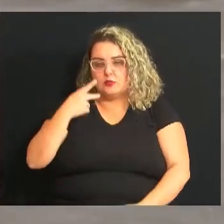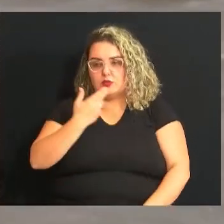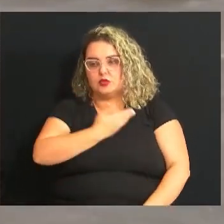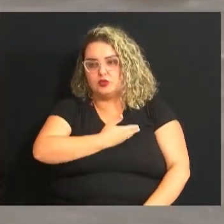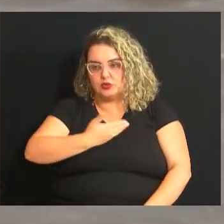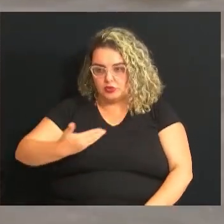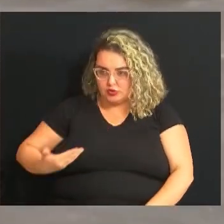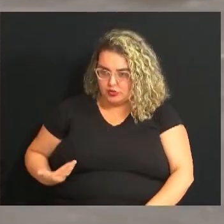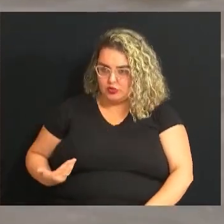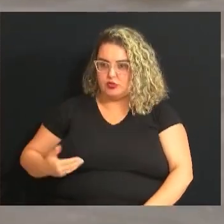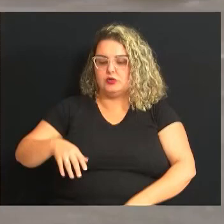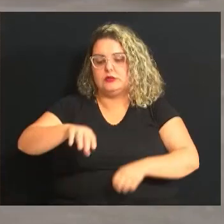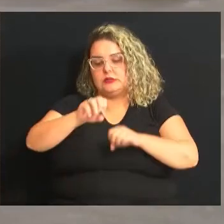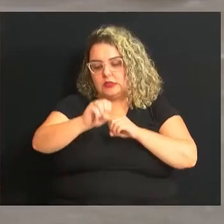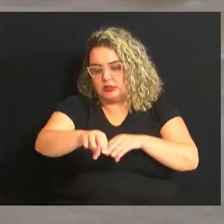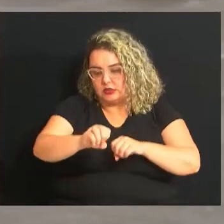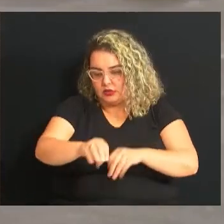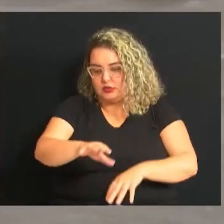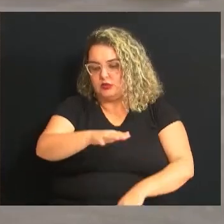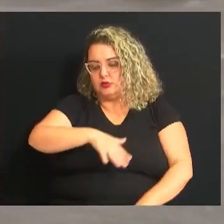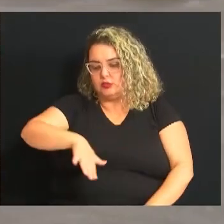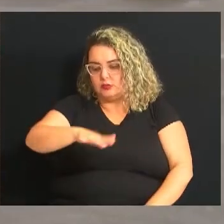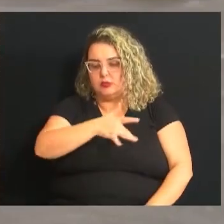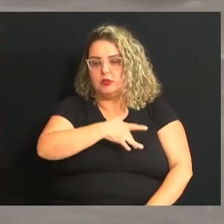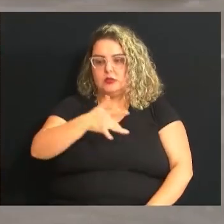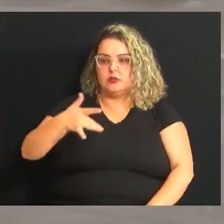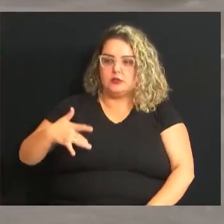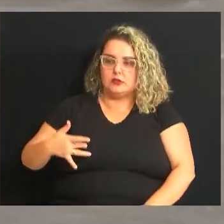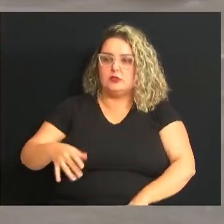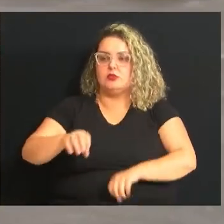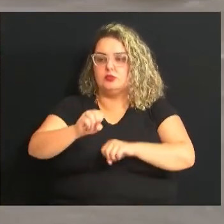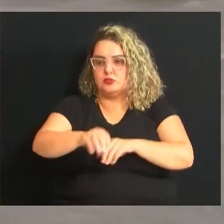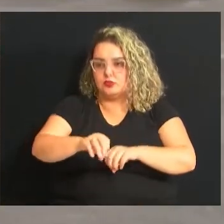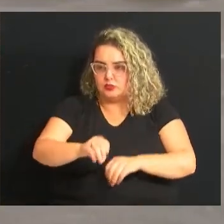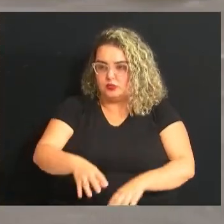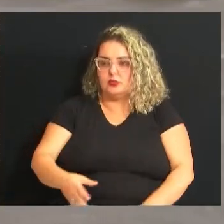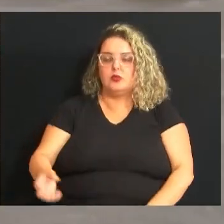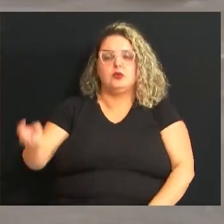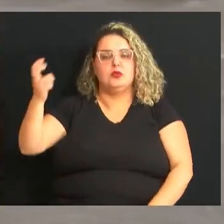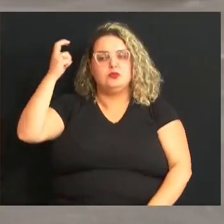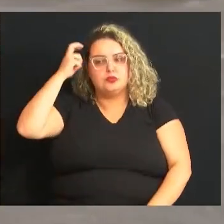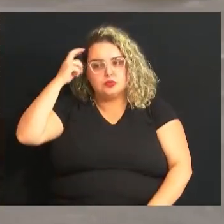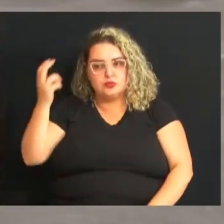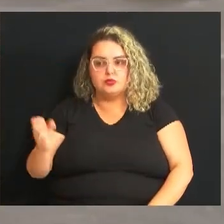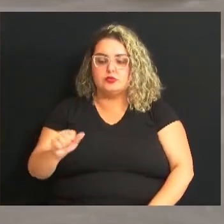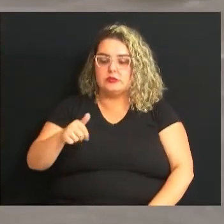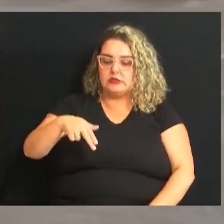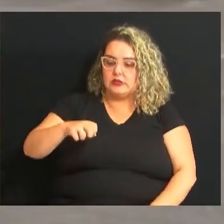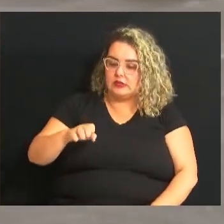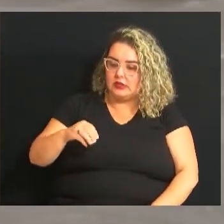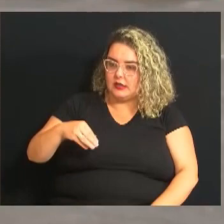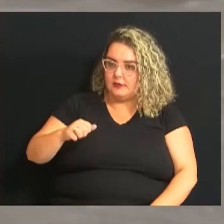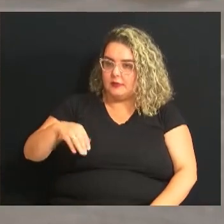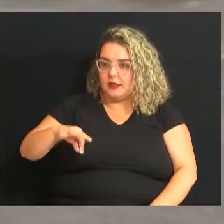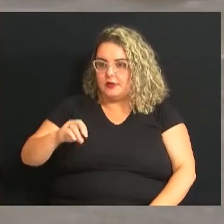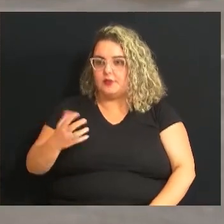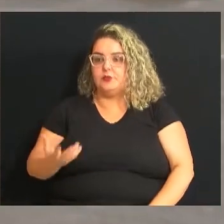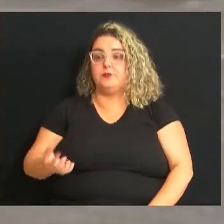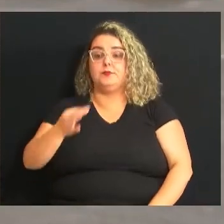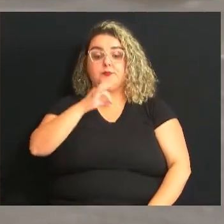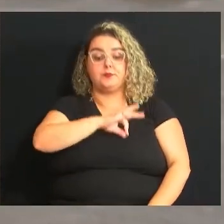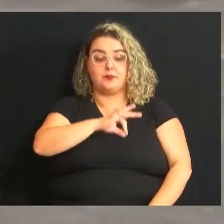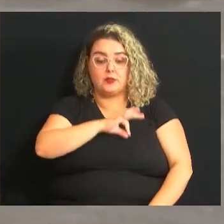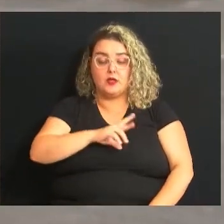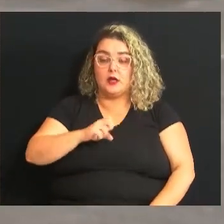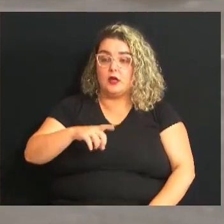fortalecimento das políticas públicas no campo da educação, no campo da saúde, no campo da cultura, no campo do saneamento, no campo